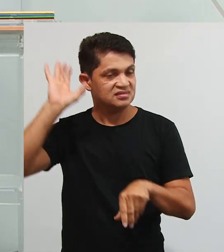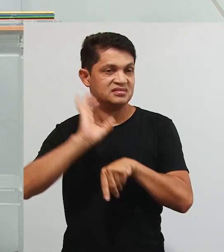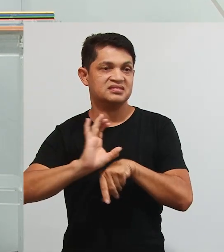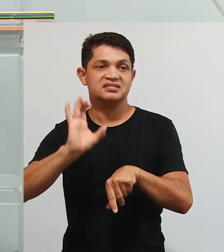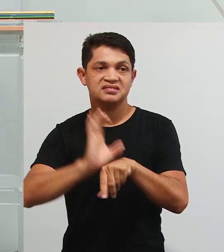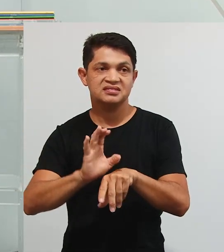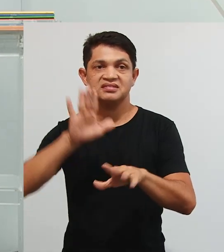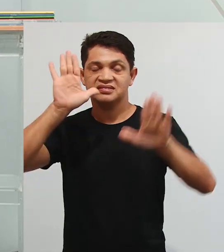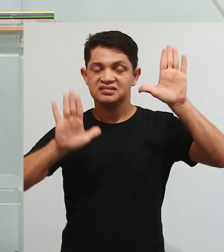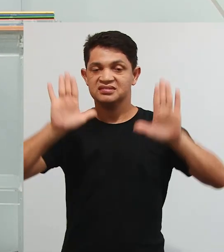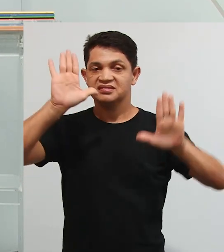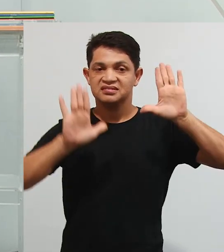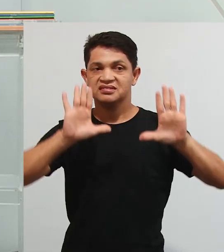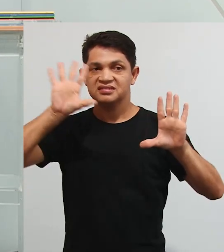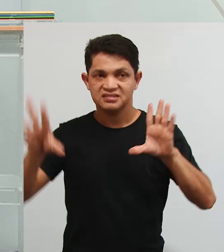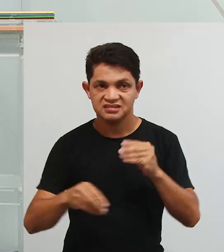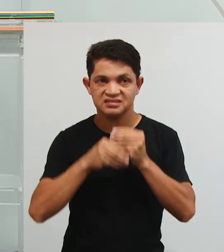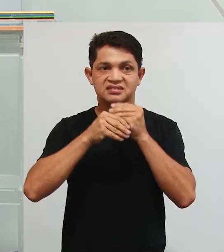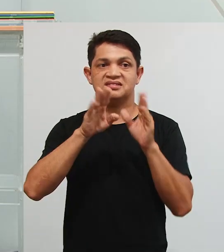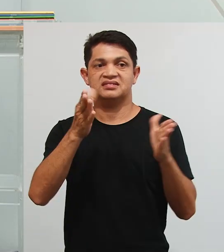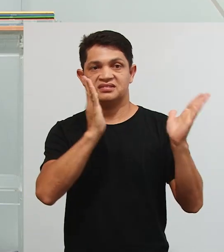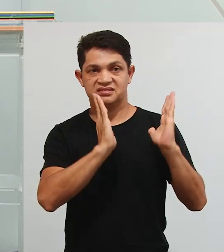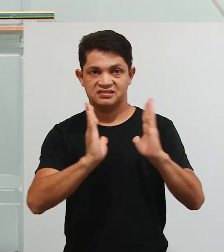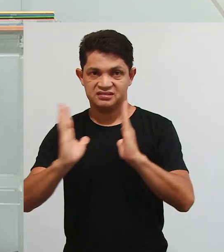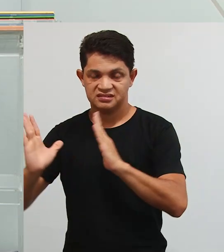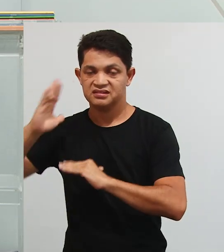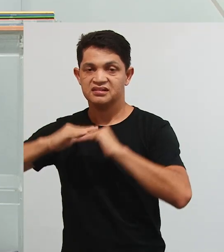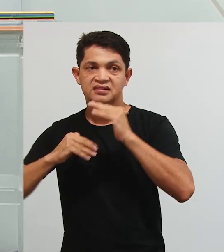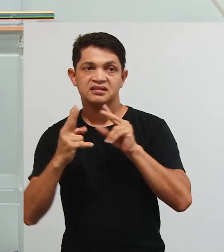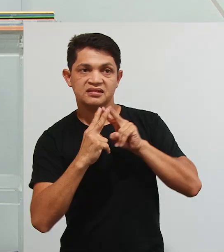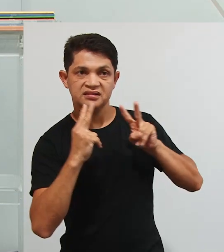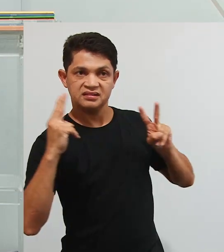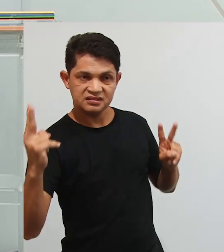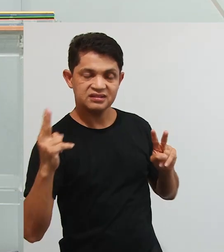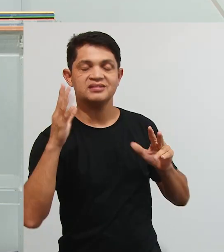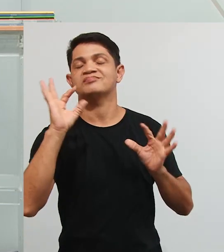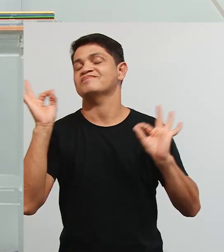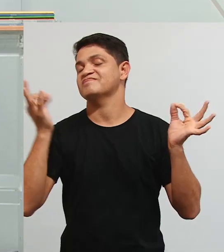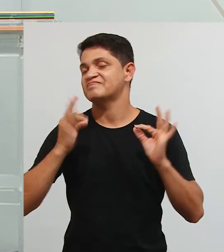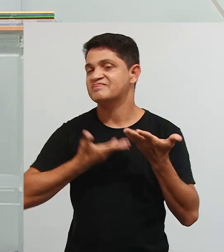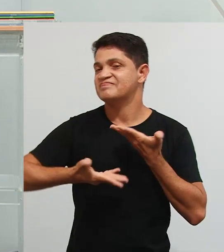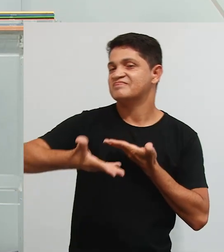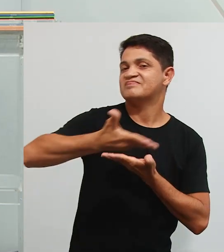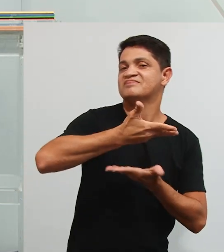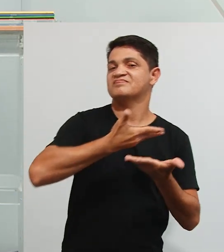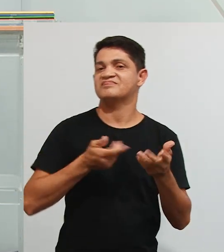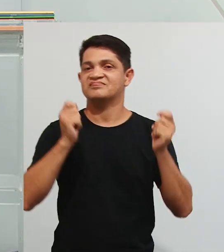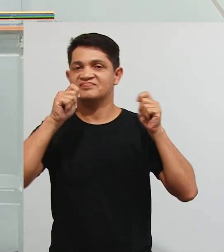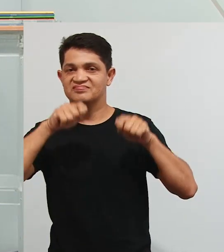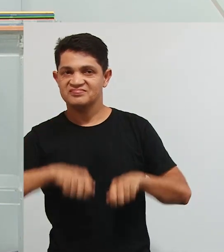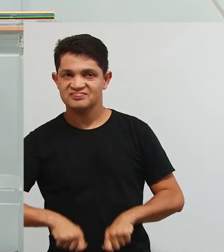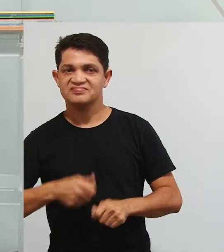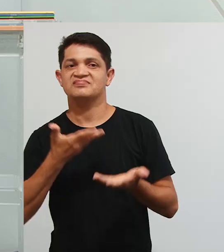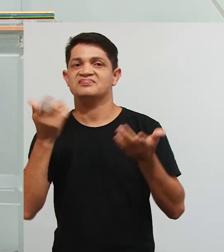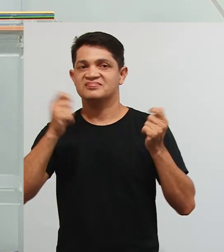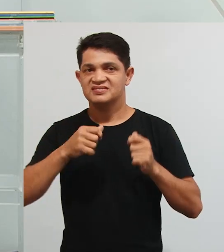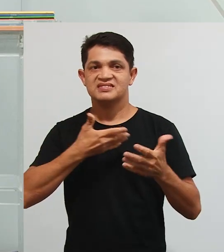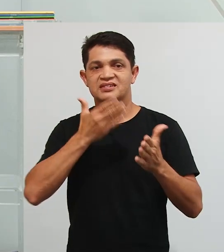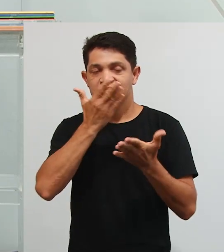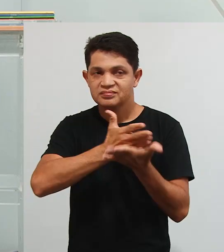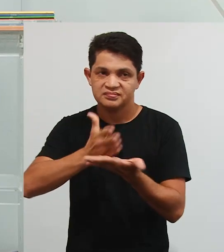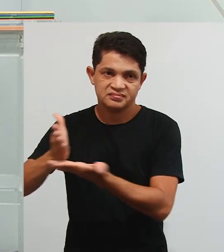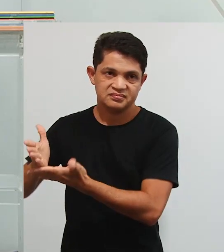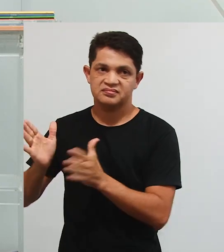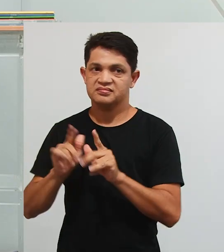curso de licenciatura na modalidade de educação à distância, nada mais assim, apropriado do que você fazer parte